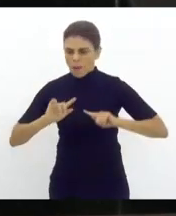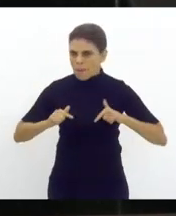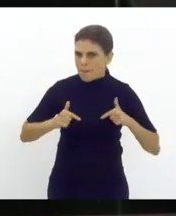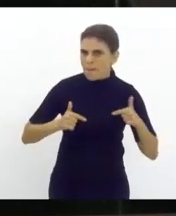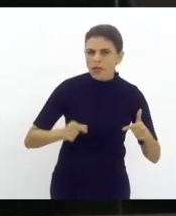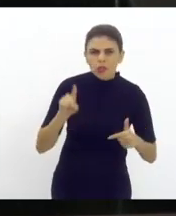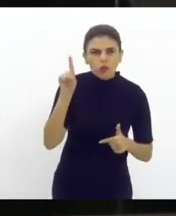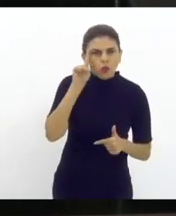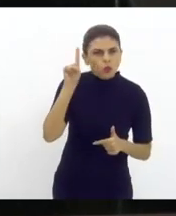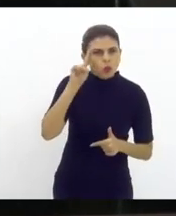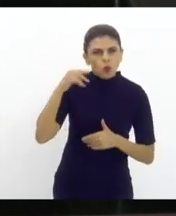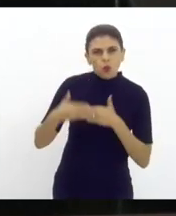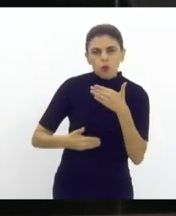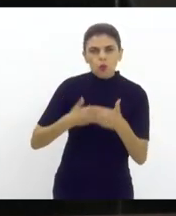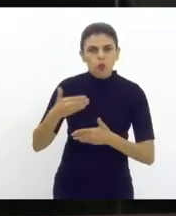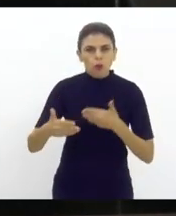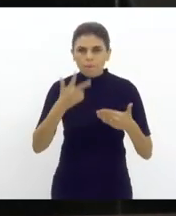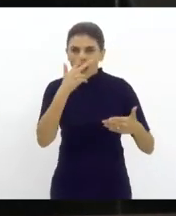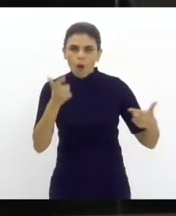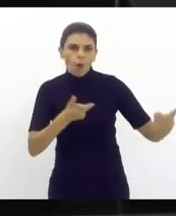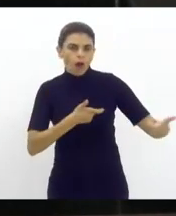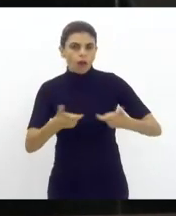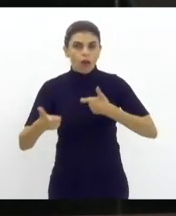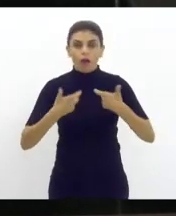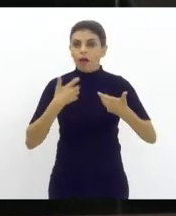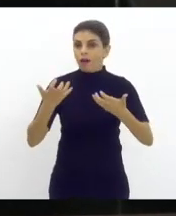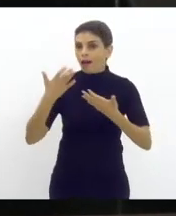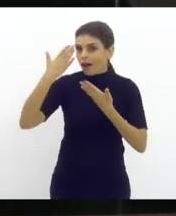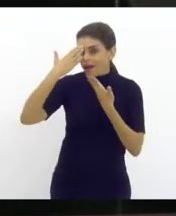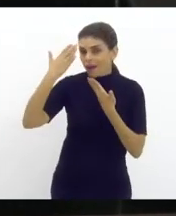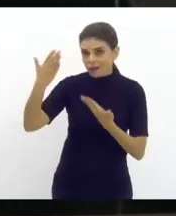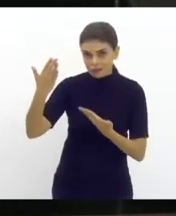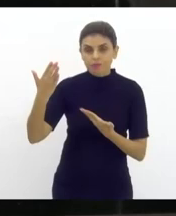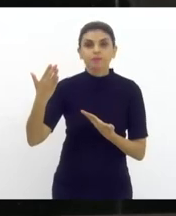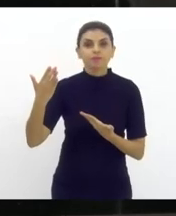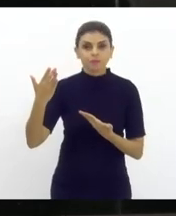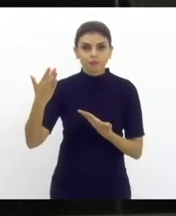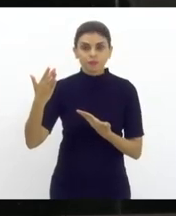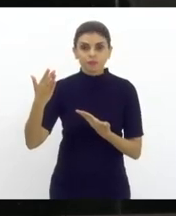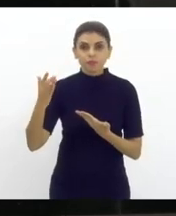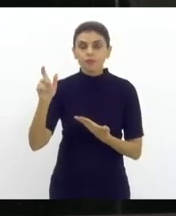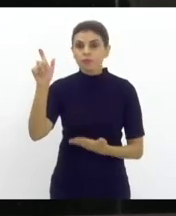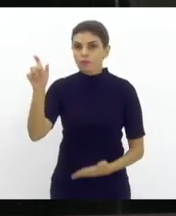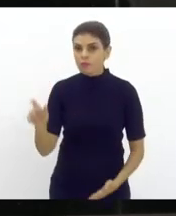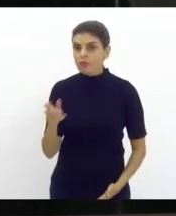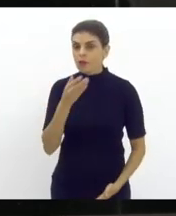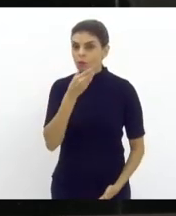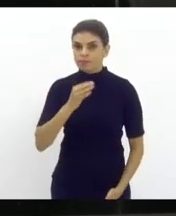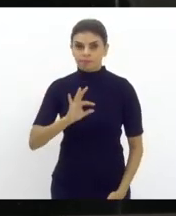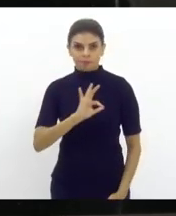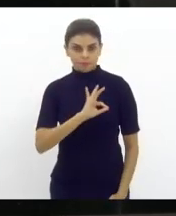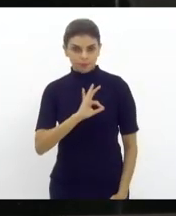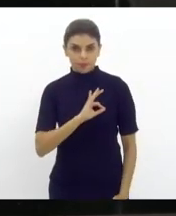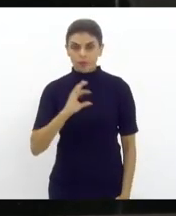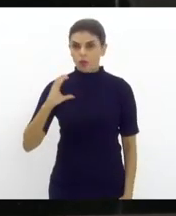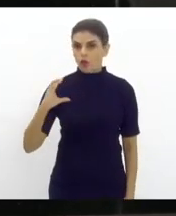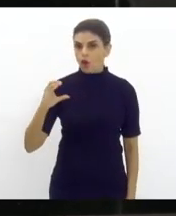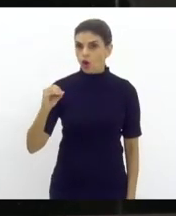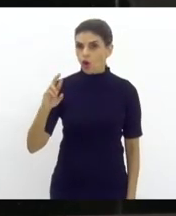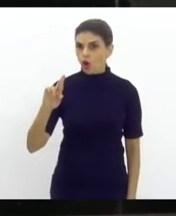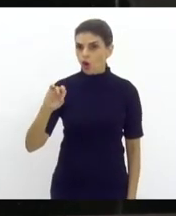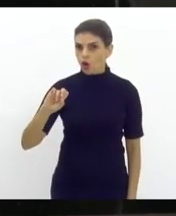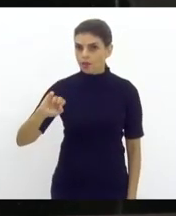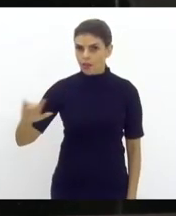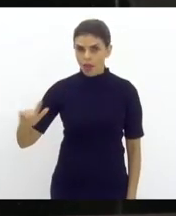travando no dia a dia e o que eu venho hoje aqui agradecer ao coronel Heitor que tá fazendo